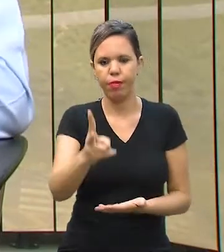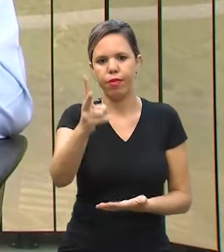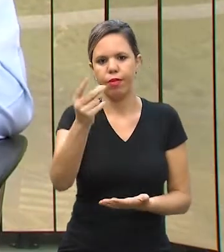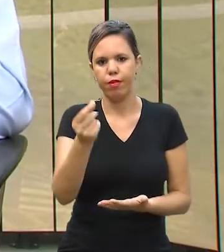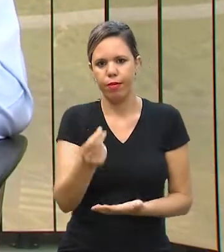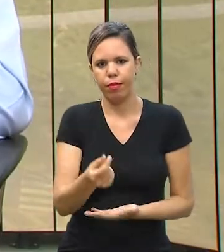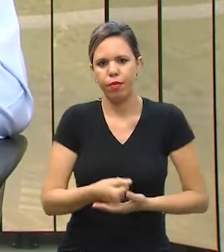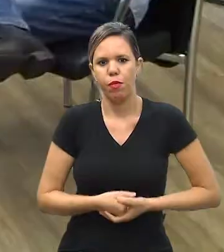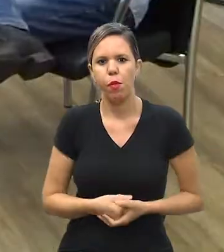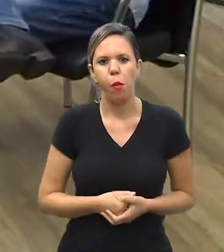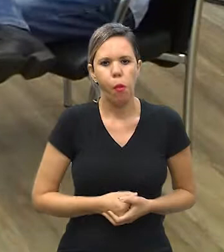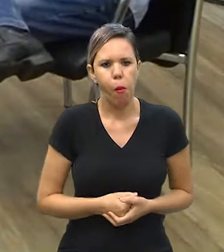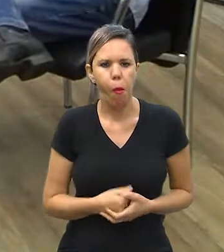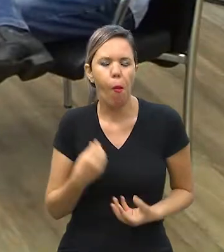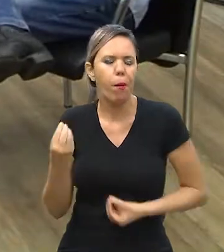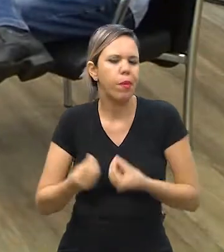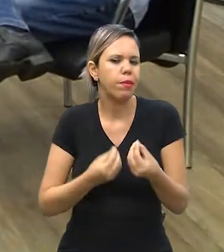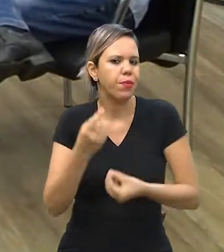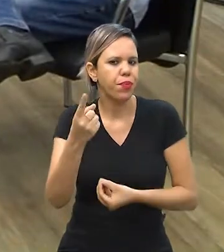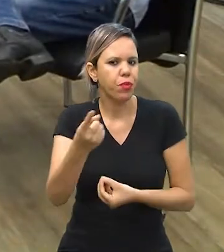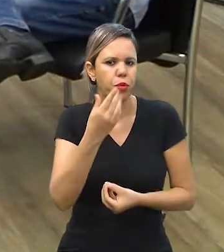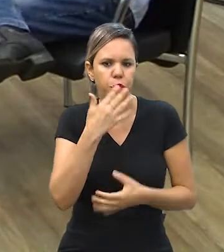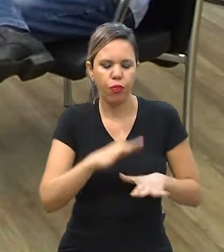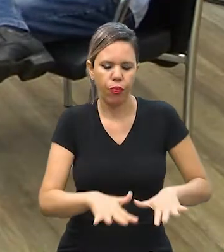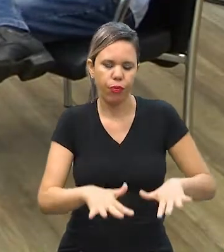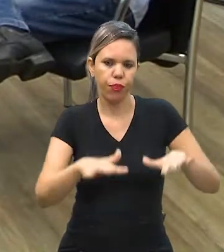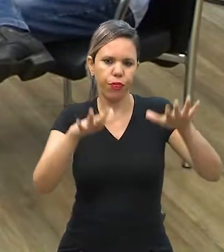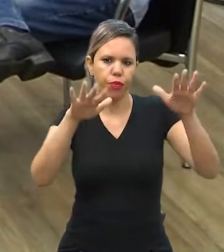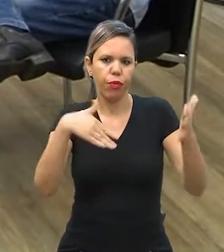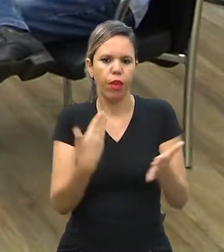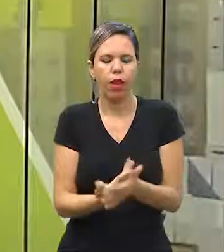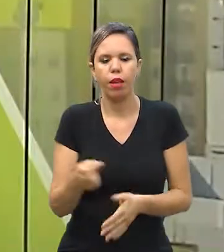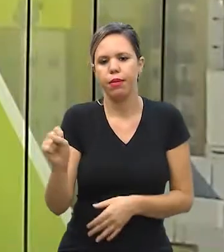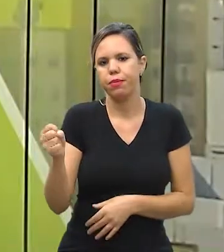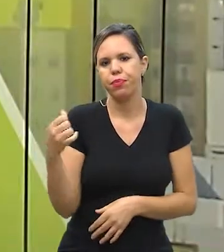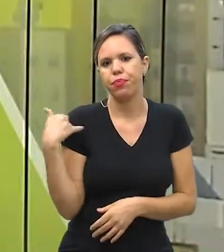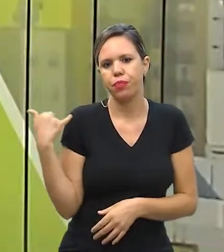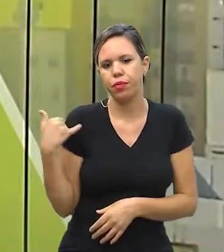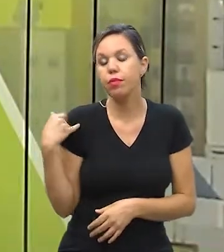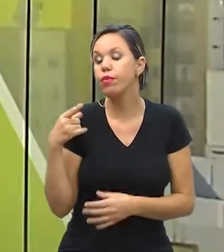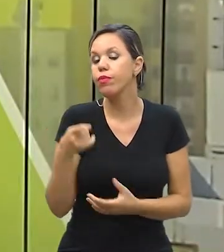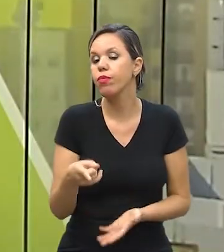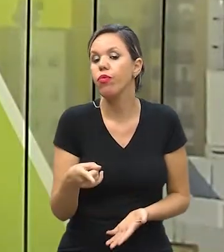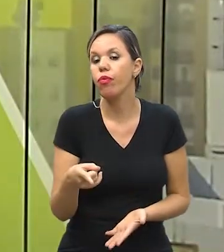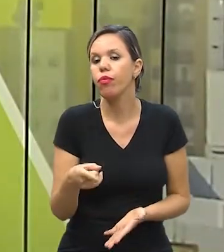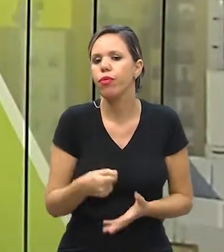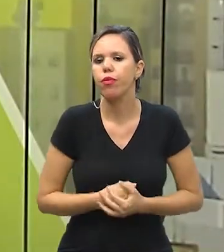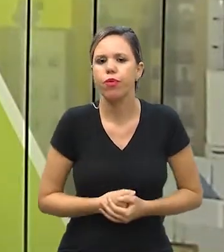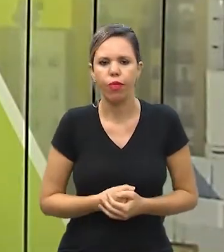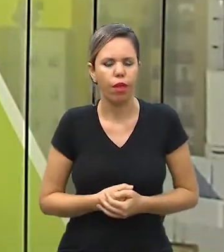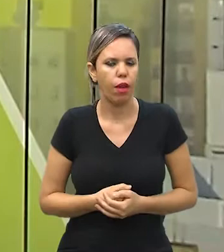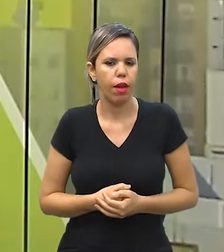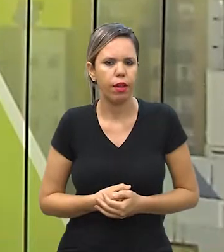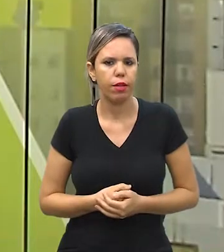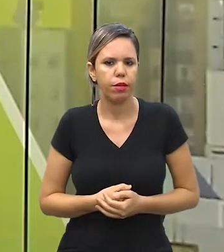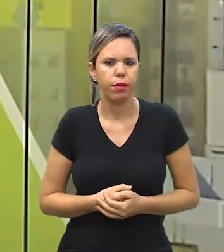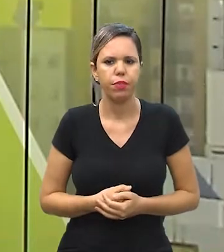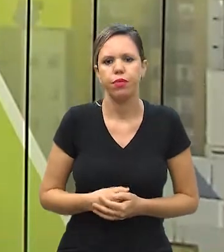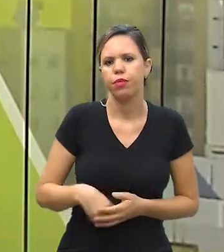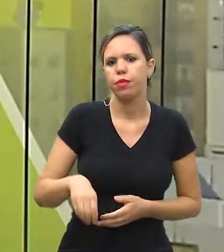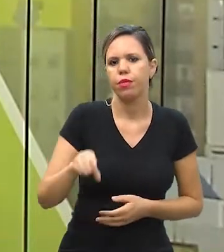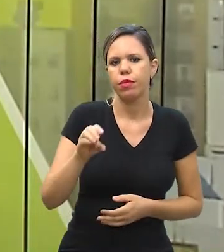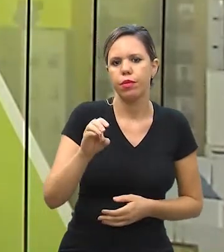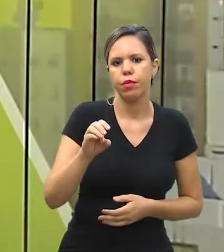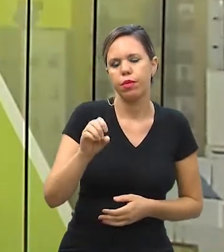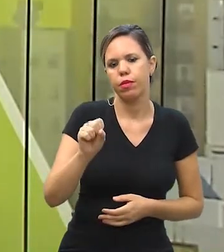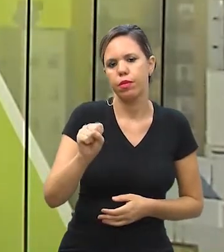muito tempo. Como é que foi a sua infância? Até os 8 anos de idade, você ficou em Cianorte,